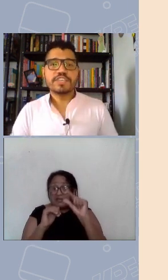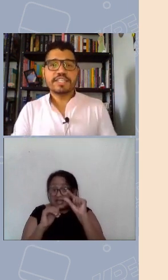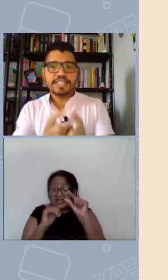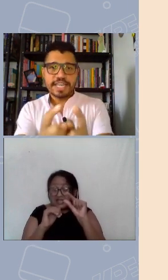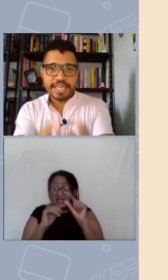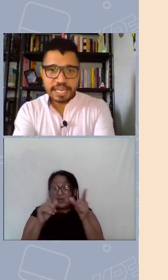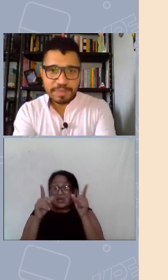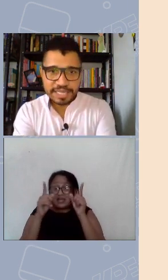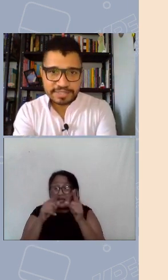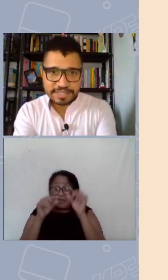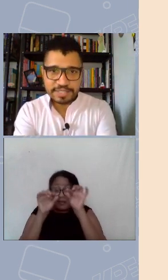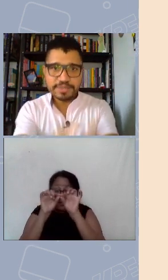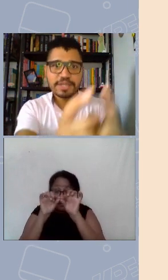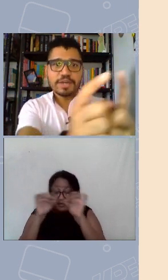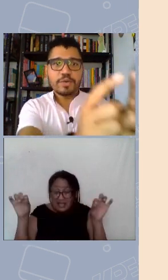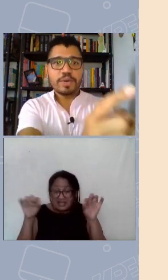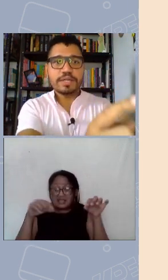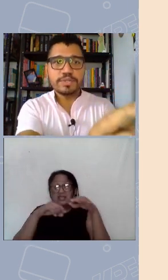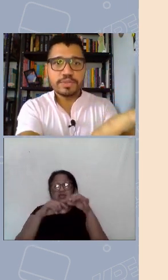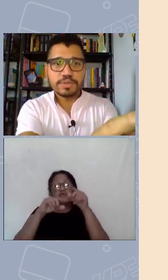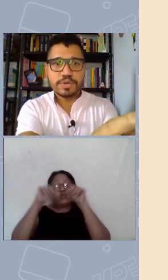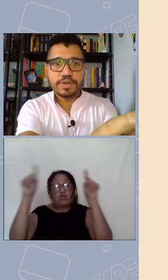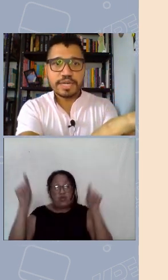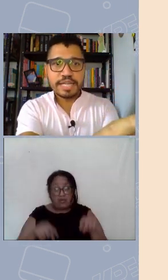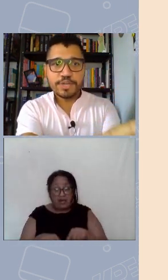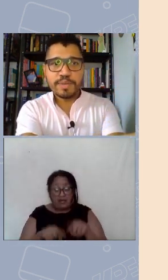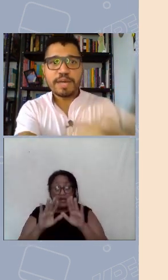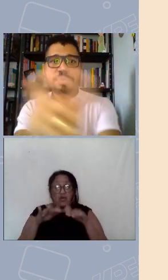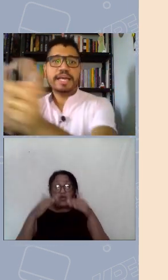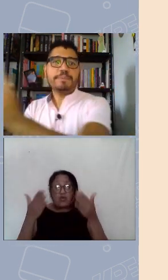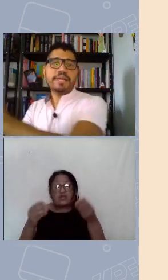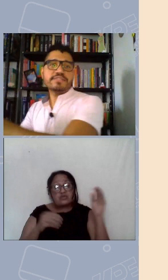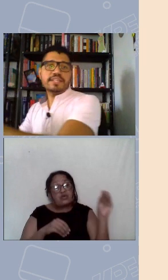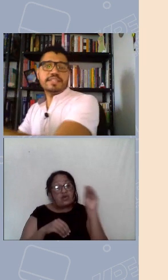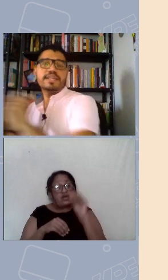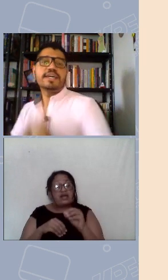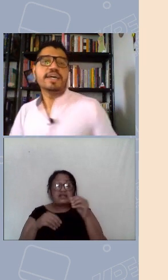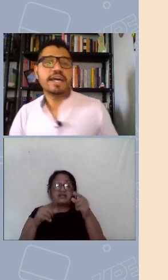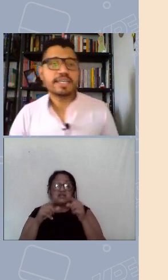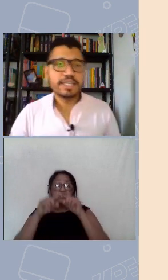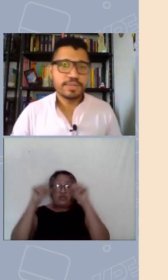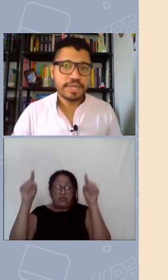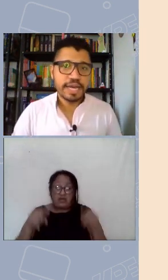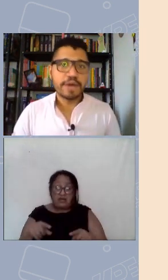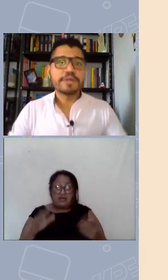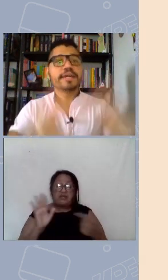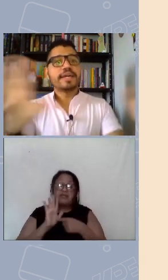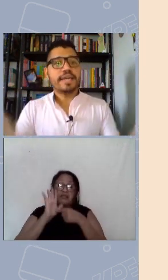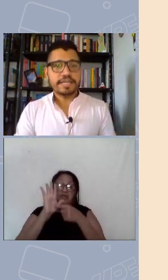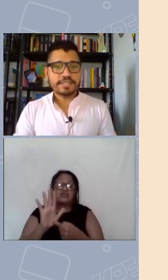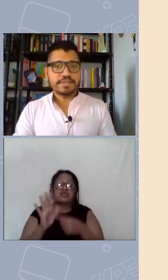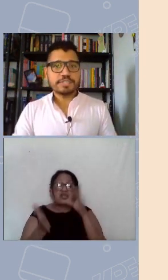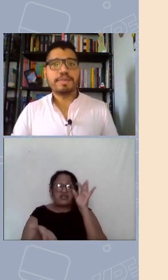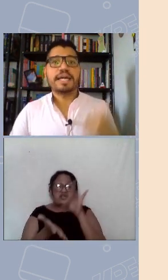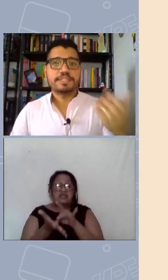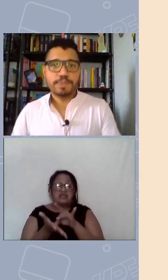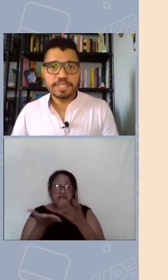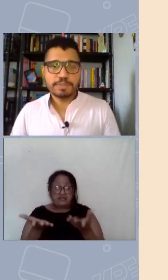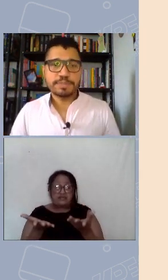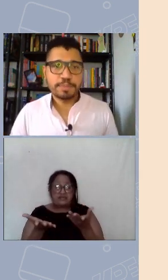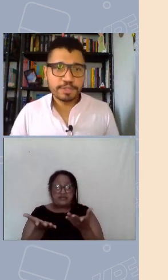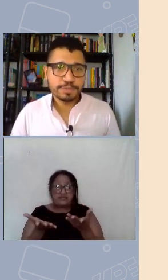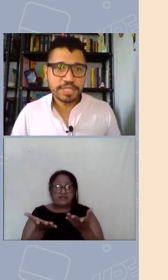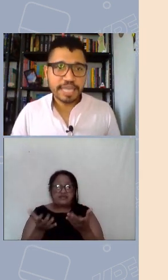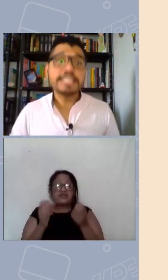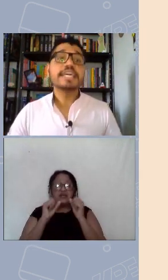você vai dizer que aquele pedacinho quando colocado no mapa representa aquilo no real essas são as partes